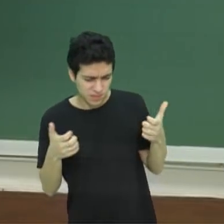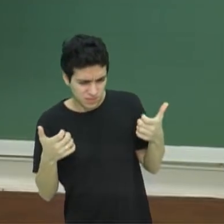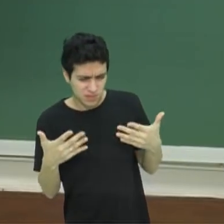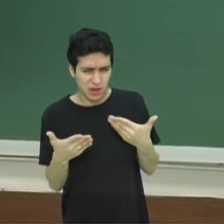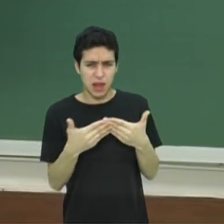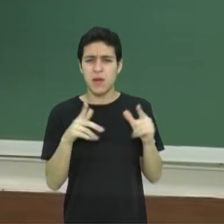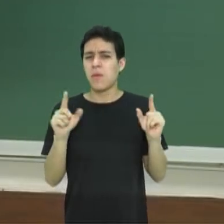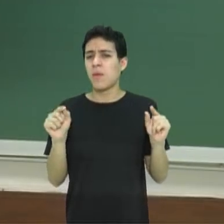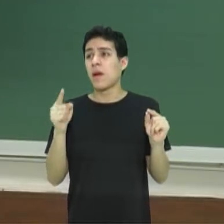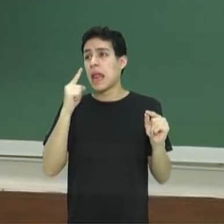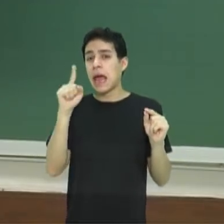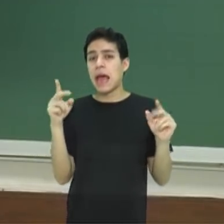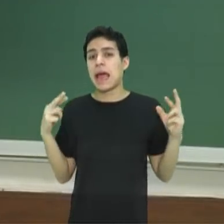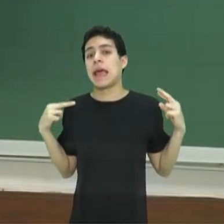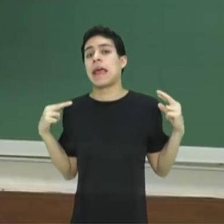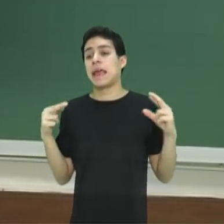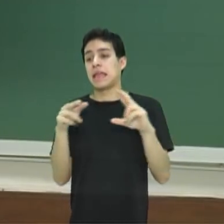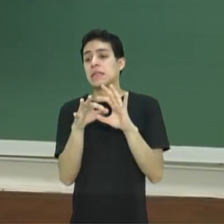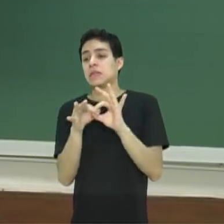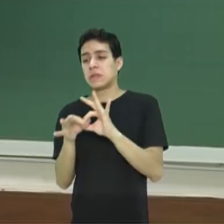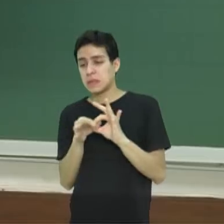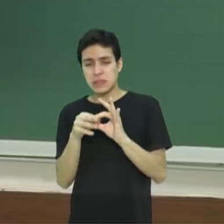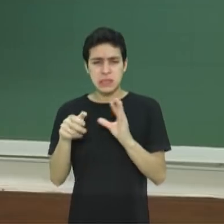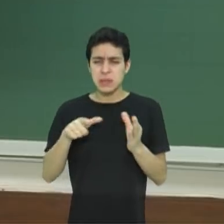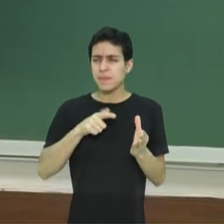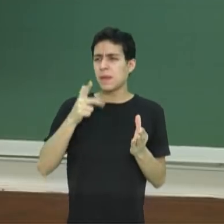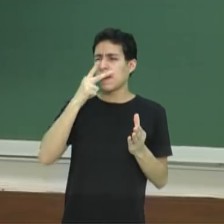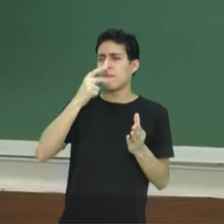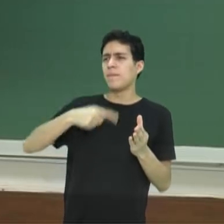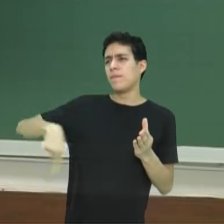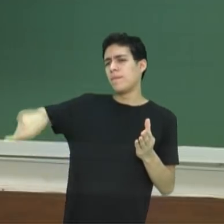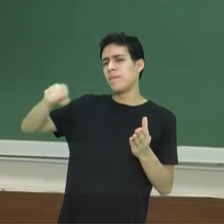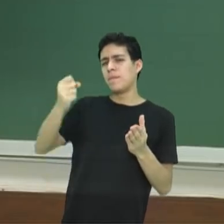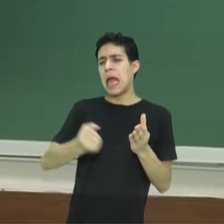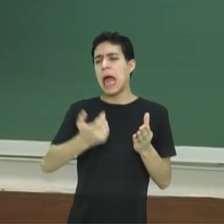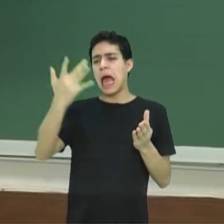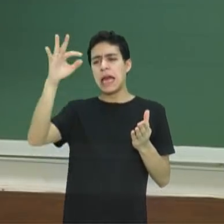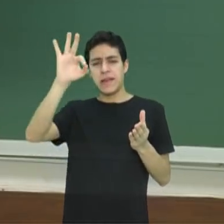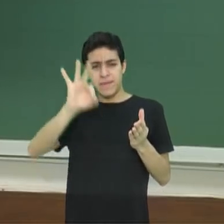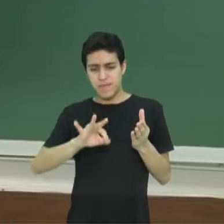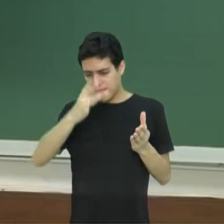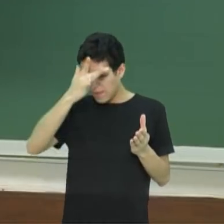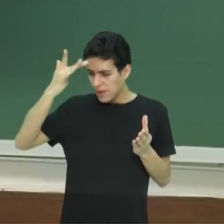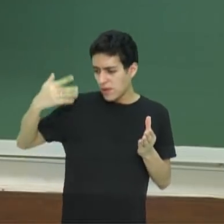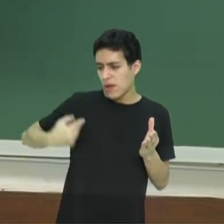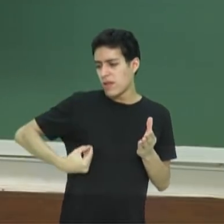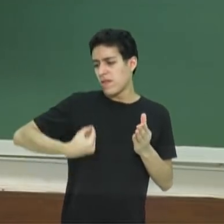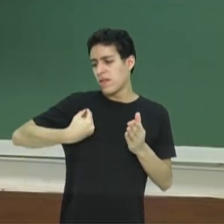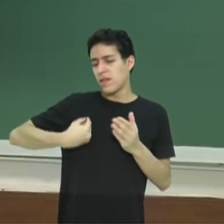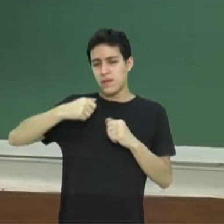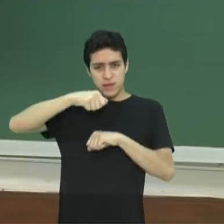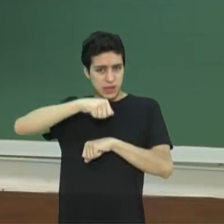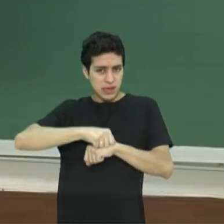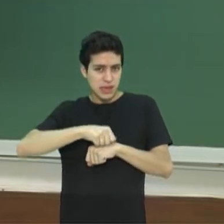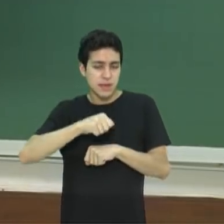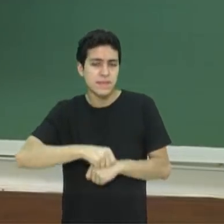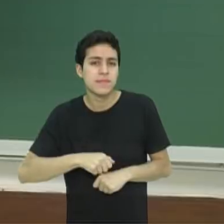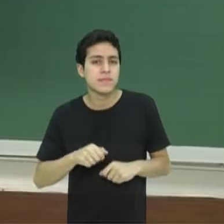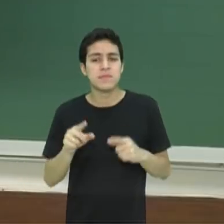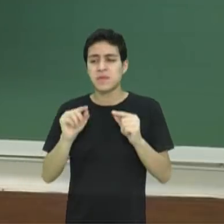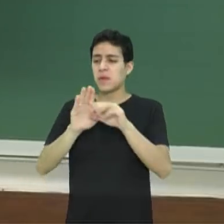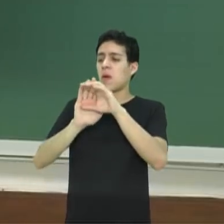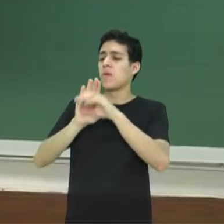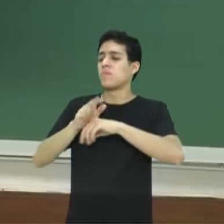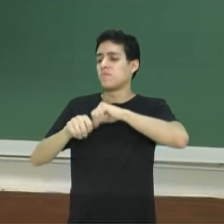Reino Unido nós temos uma porcentagem da população que vive em nível de pobreza. O